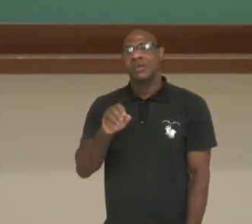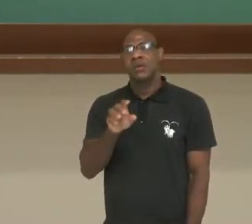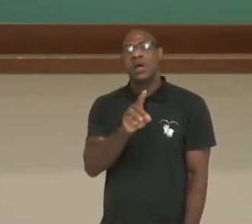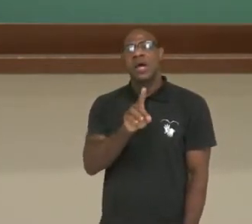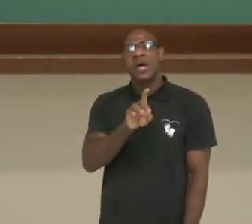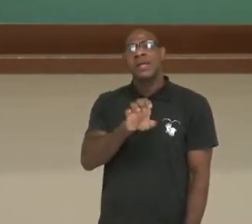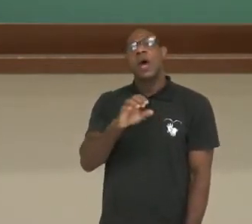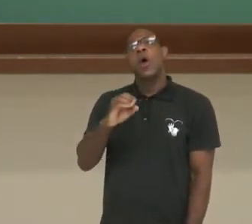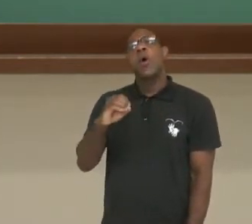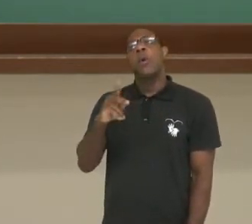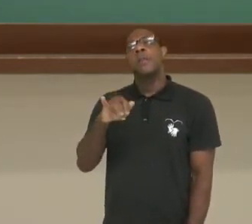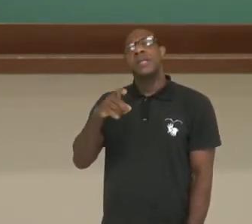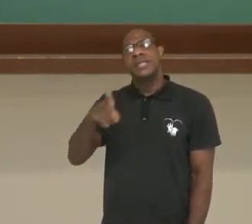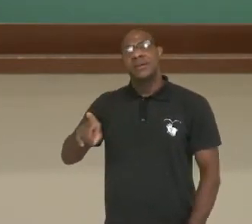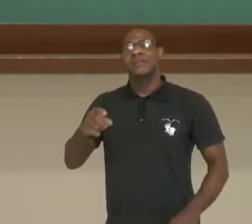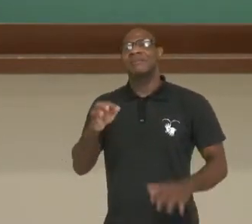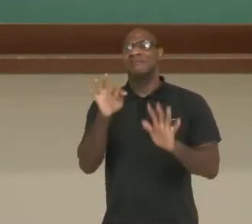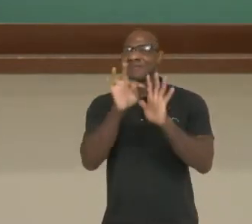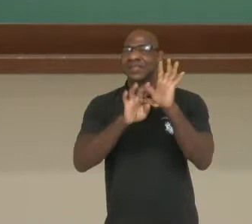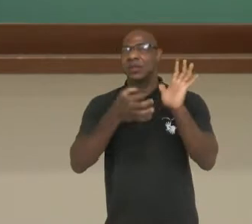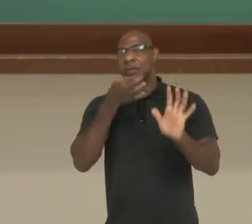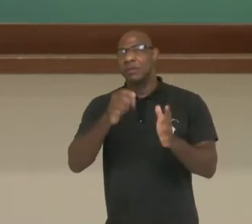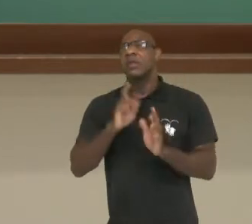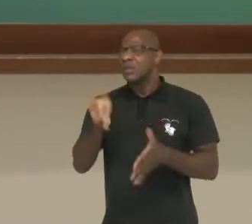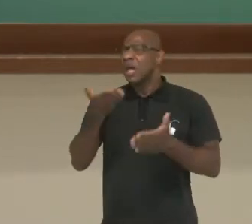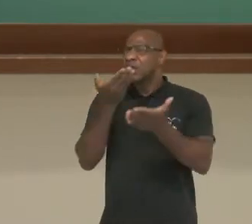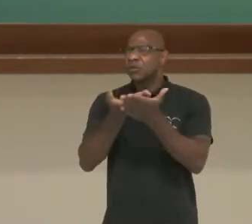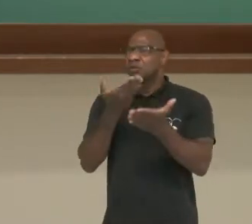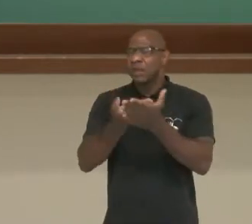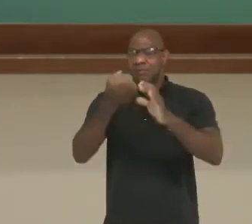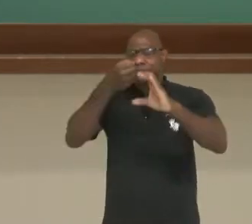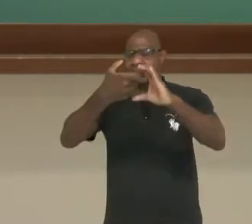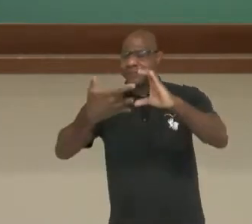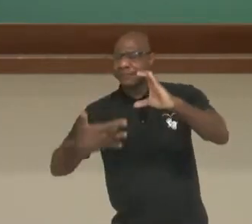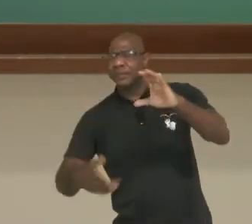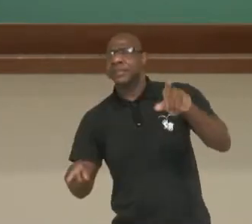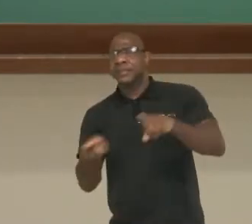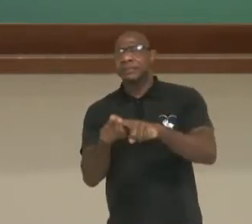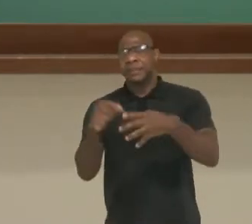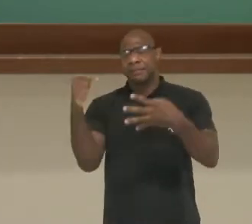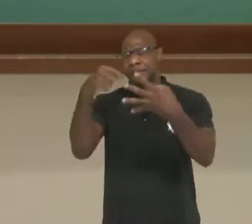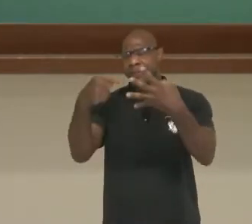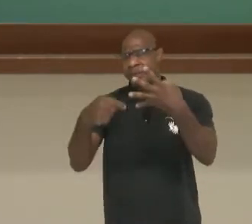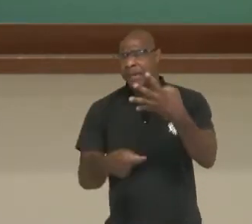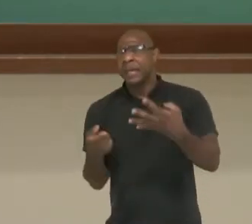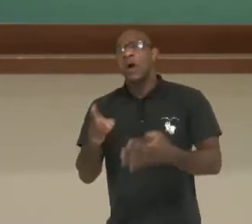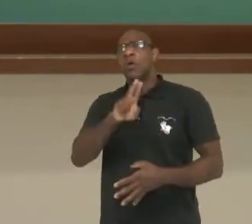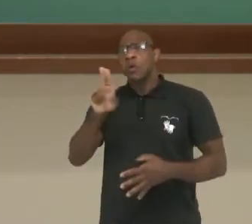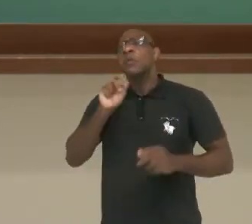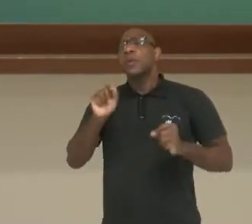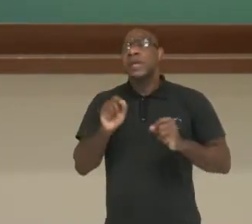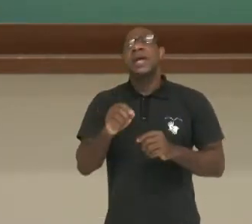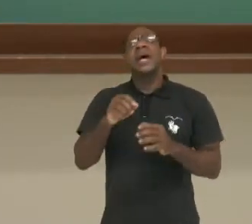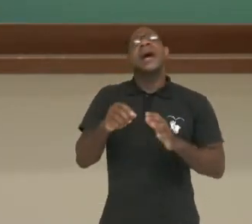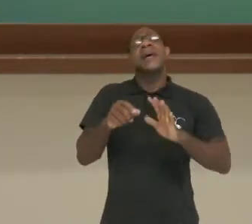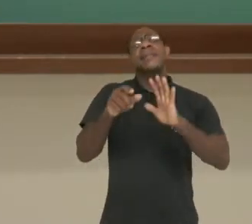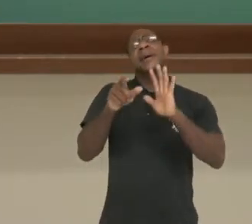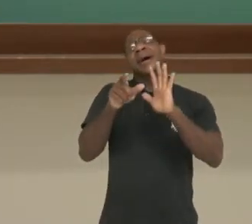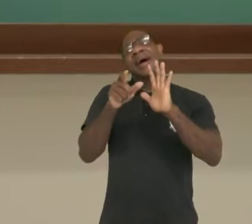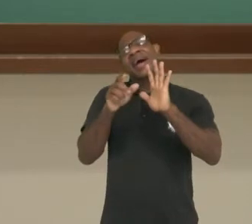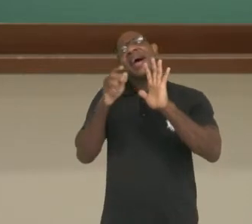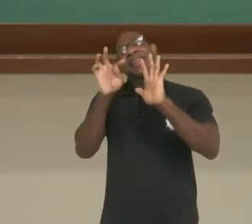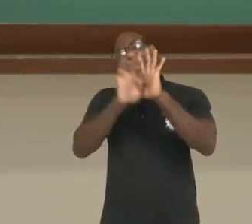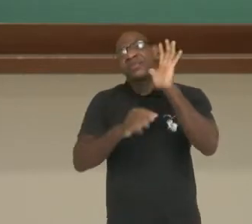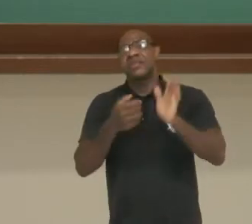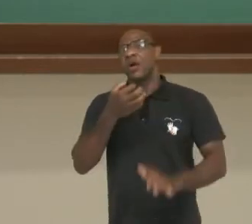já estudaram várias características daquilo que constitui o que nós denominamos de artigo de opinião, que, como o próprio título